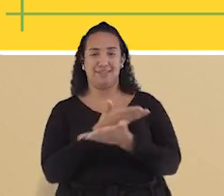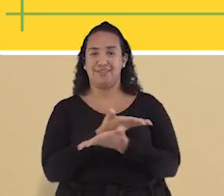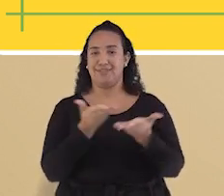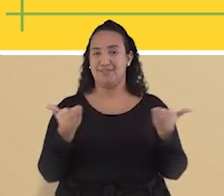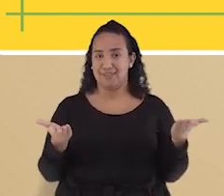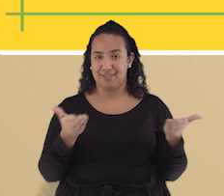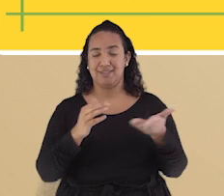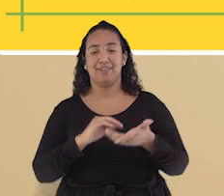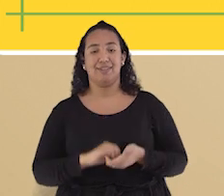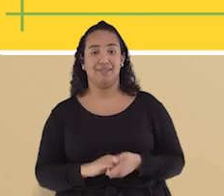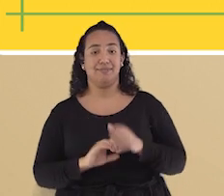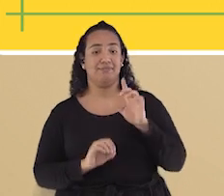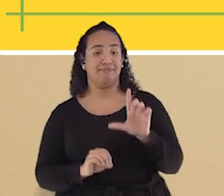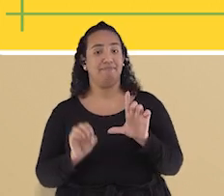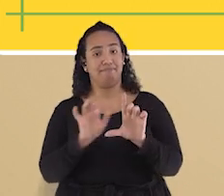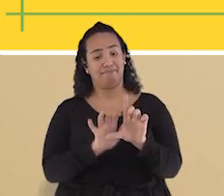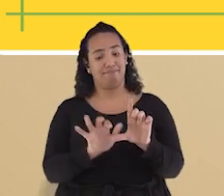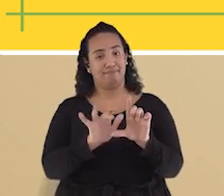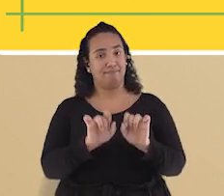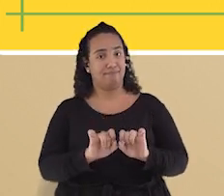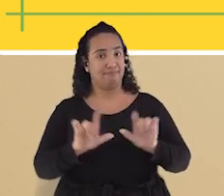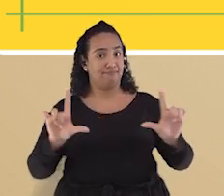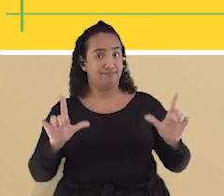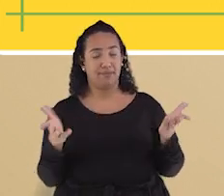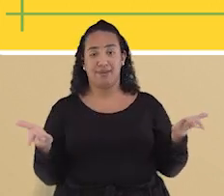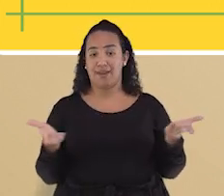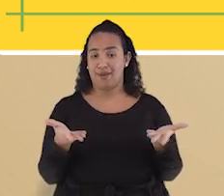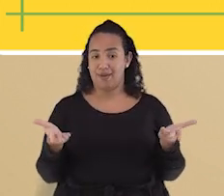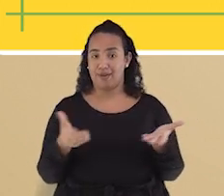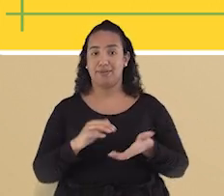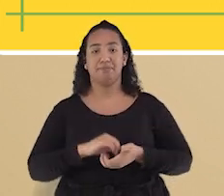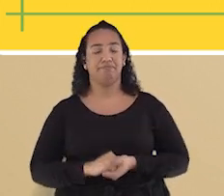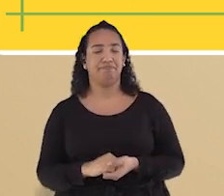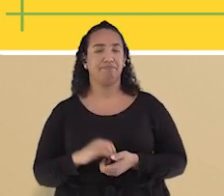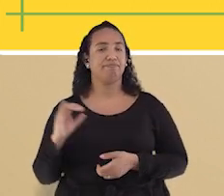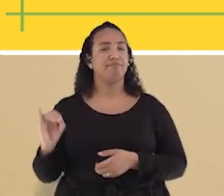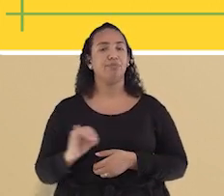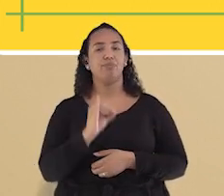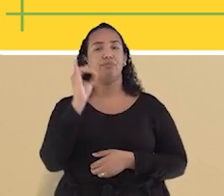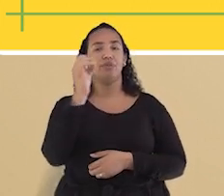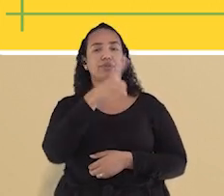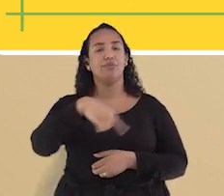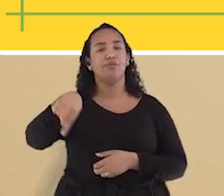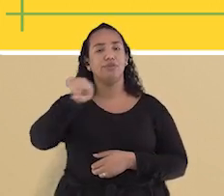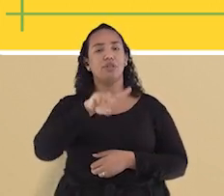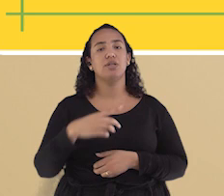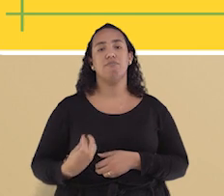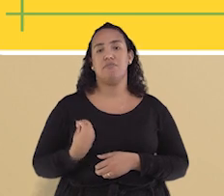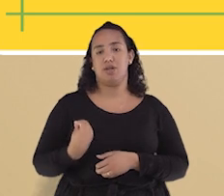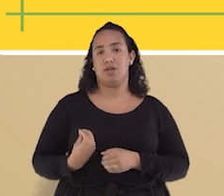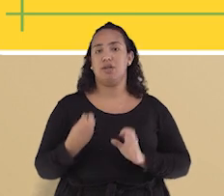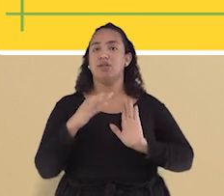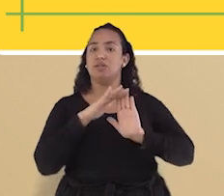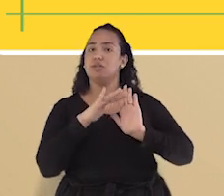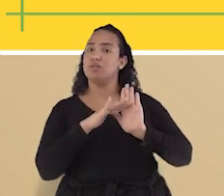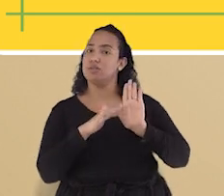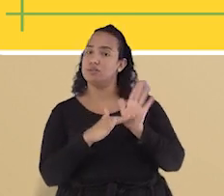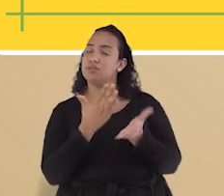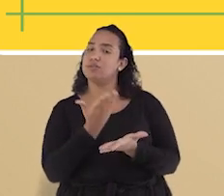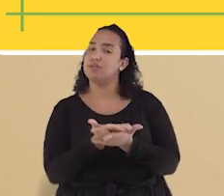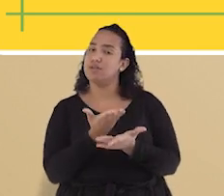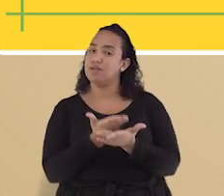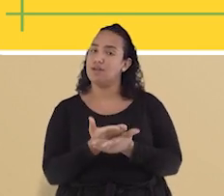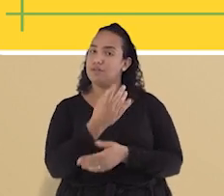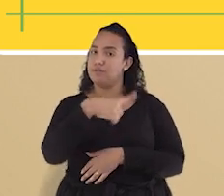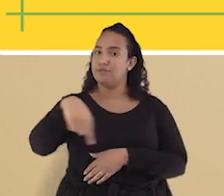nessa aula, através do QR Code que está aí na sua tela. É muito importante que você marque a sua presença em